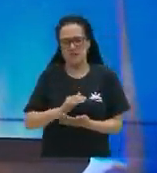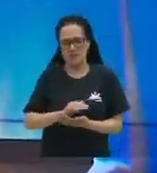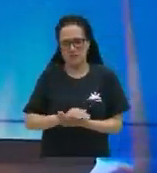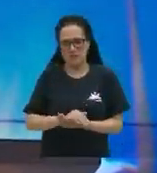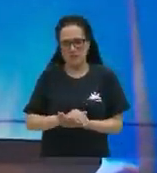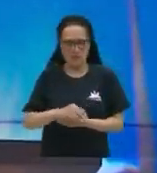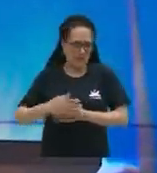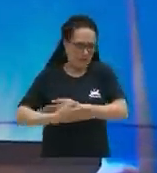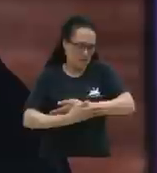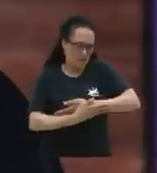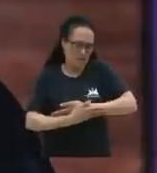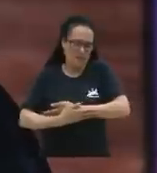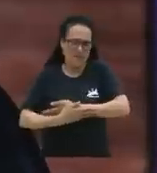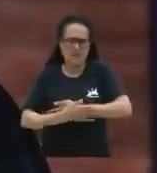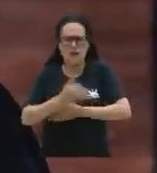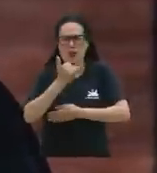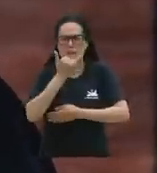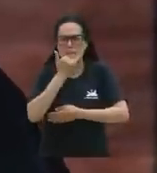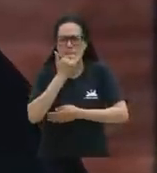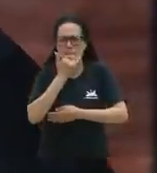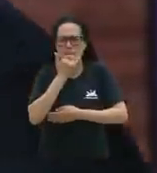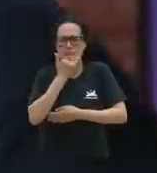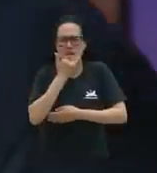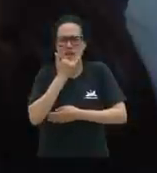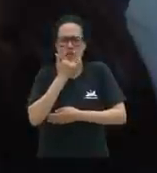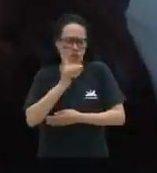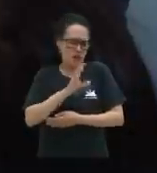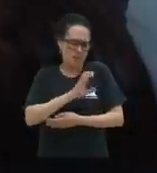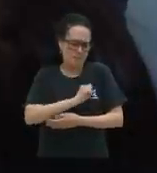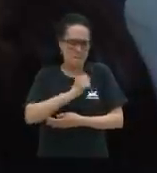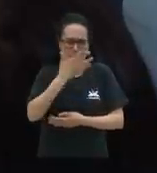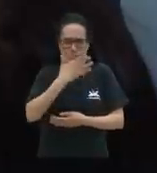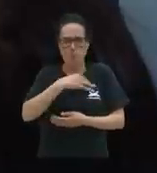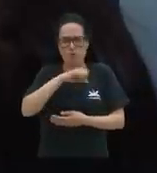todo amor de pai que eu não te dei.